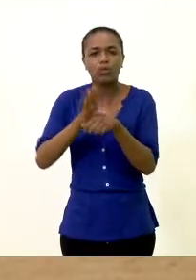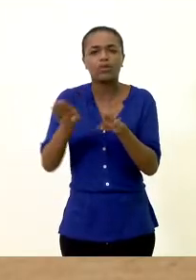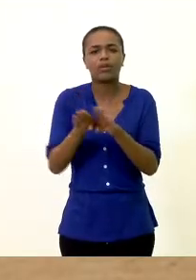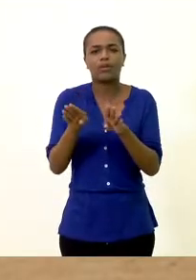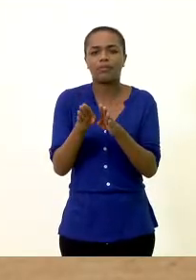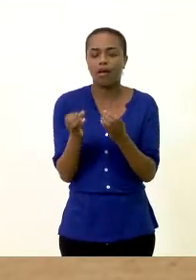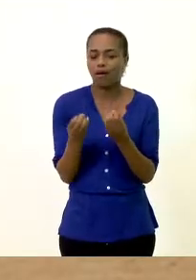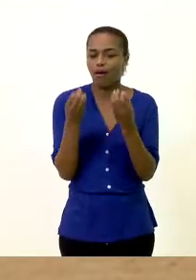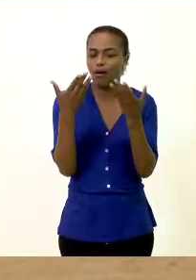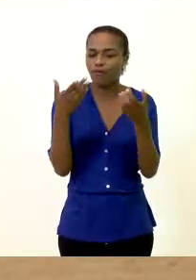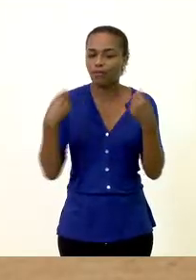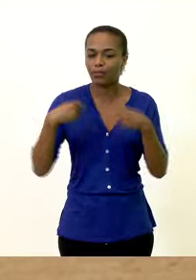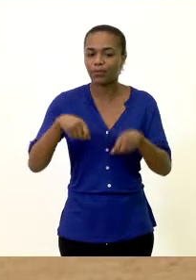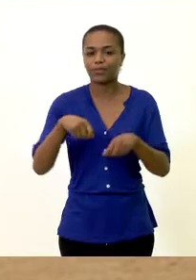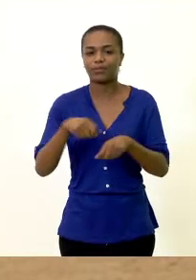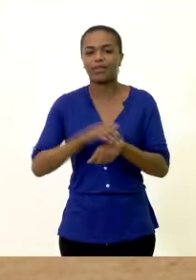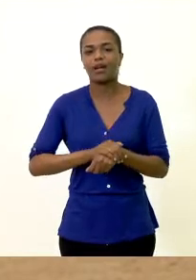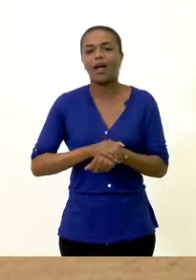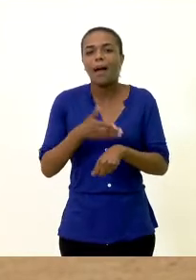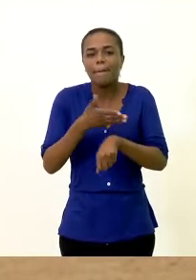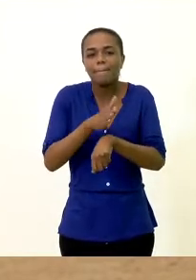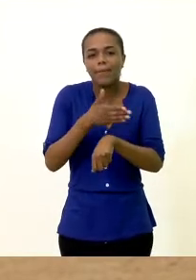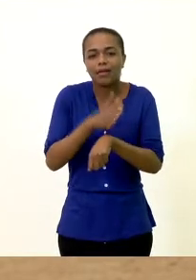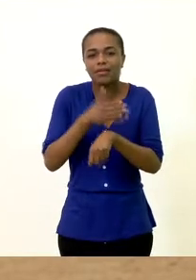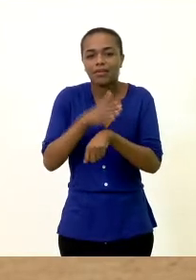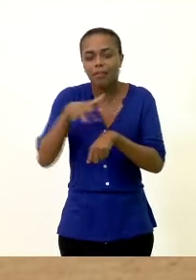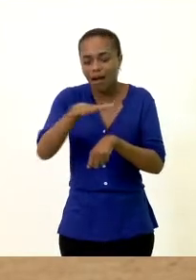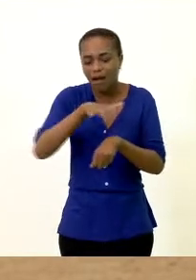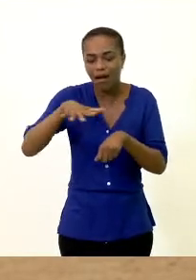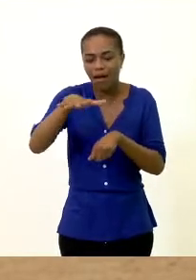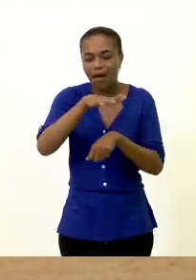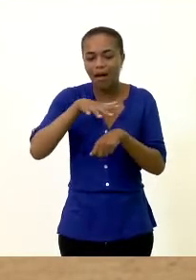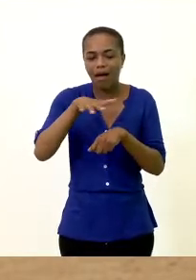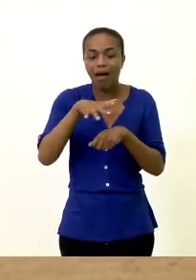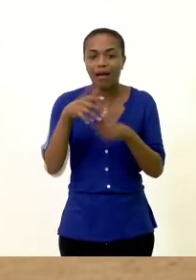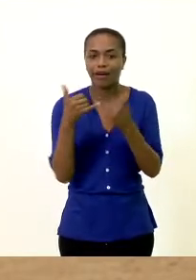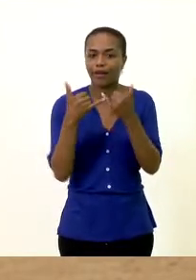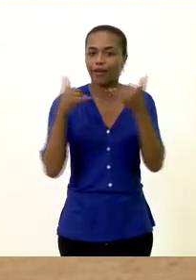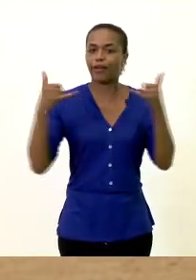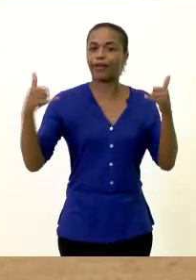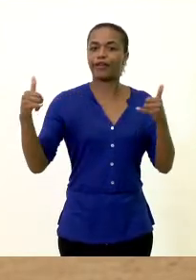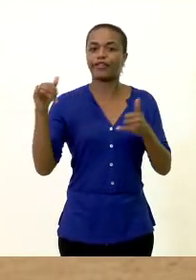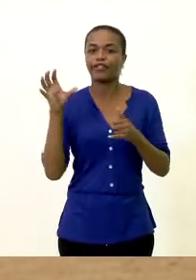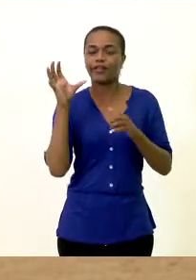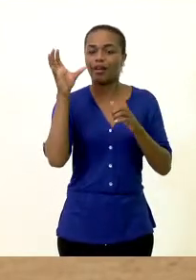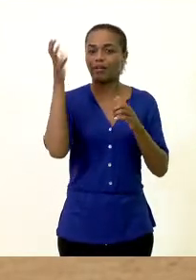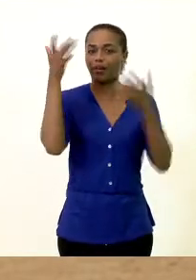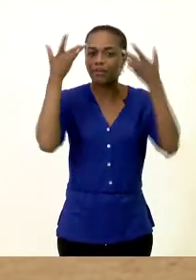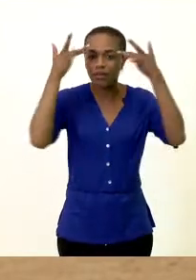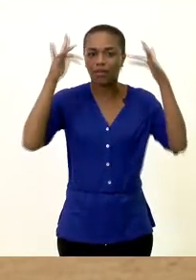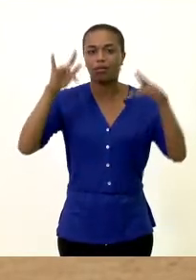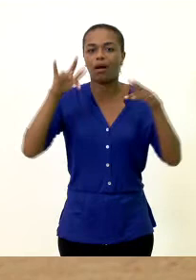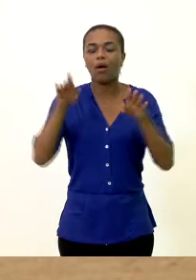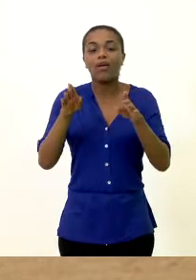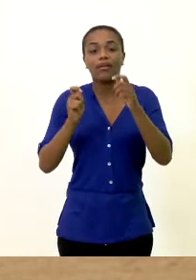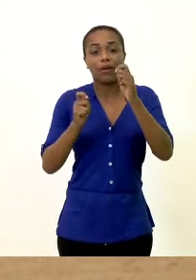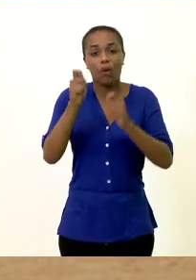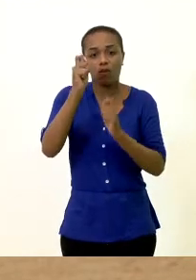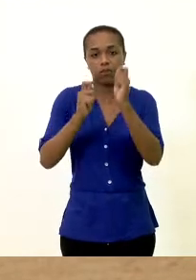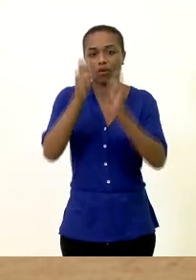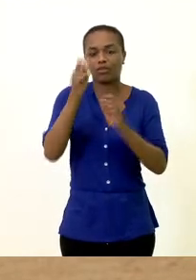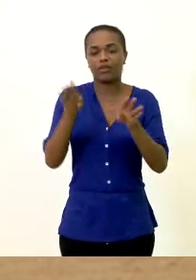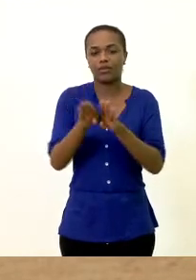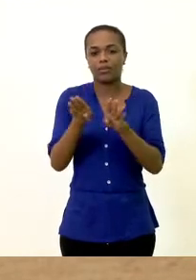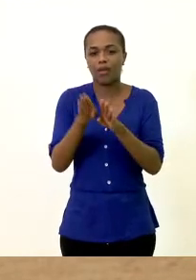curso também oferece possibilidades de atuação nas áreas de energias renováveis, energia biomédica e